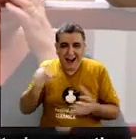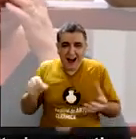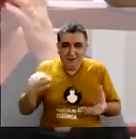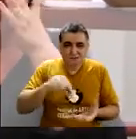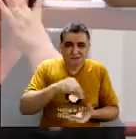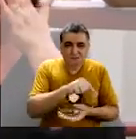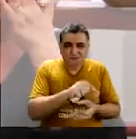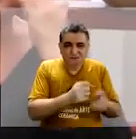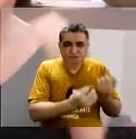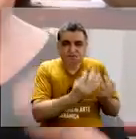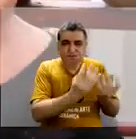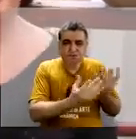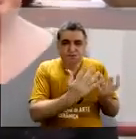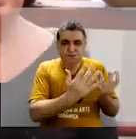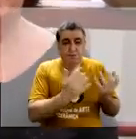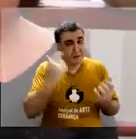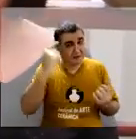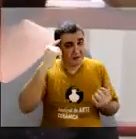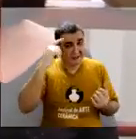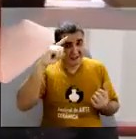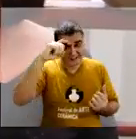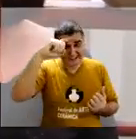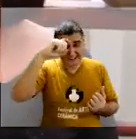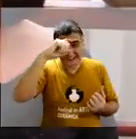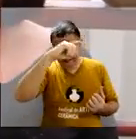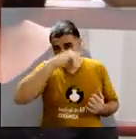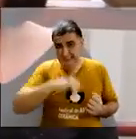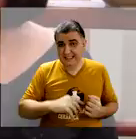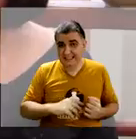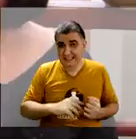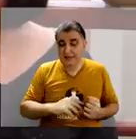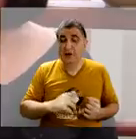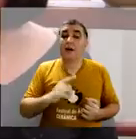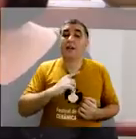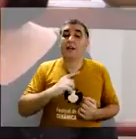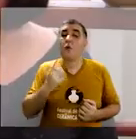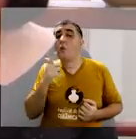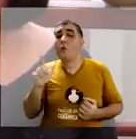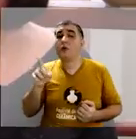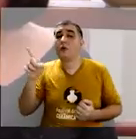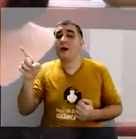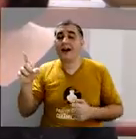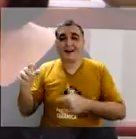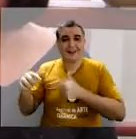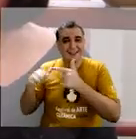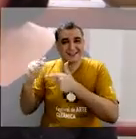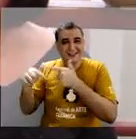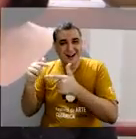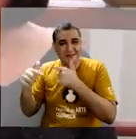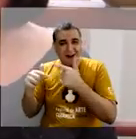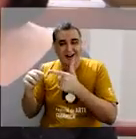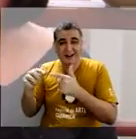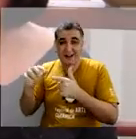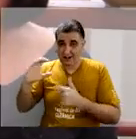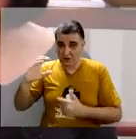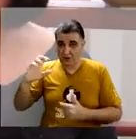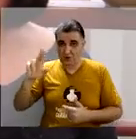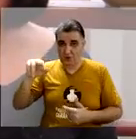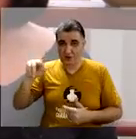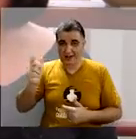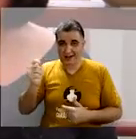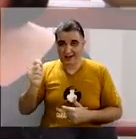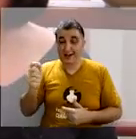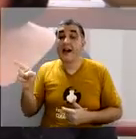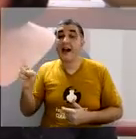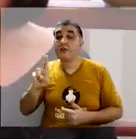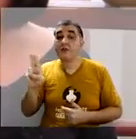dificuldade para pegar o jeito da queima. Tem um ceramista aqui em Cunha, que é o Carvalho, ele, no comecinho ele